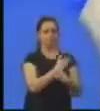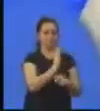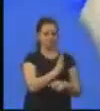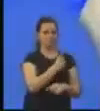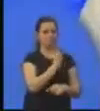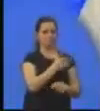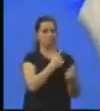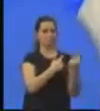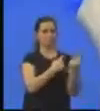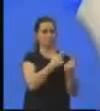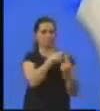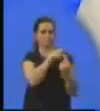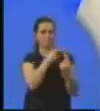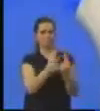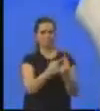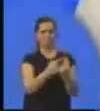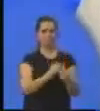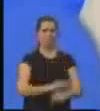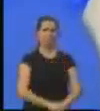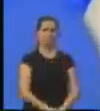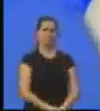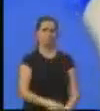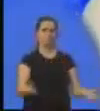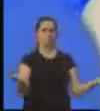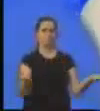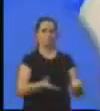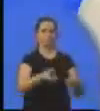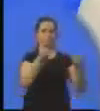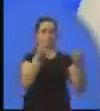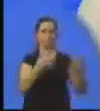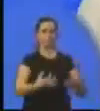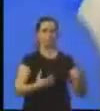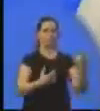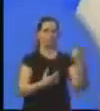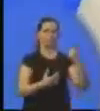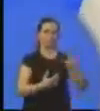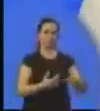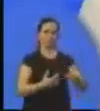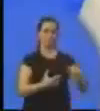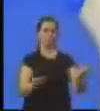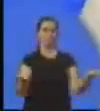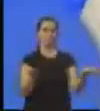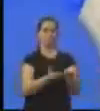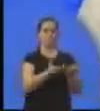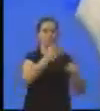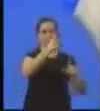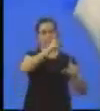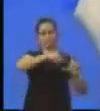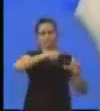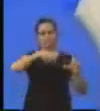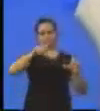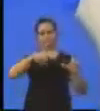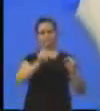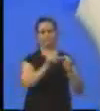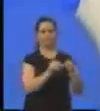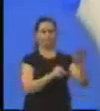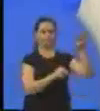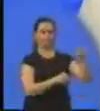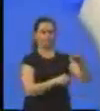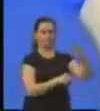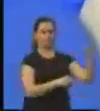descobrir que vale 2π. Vamos agora fazer um outro gráfico. Agora vamos fazer o gráfico da função f de x